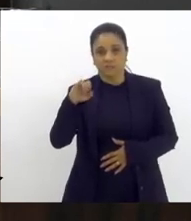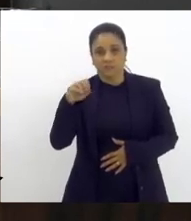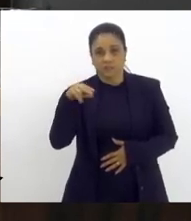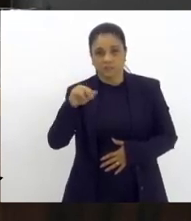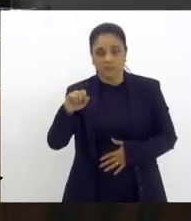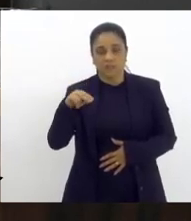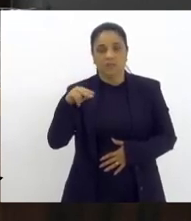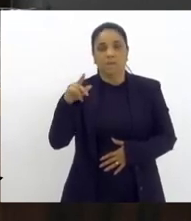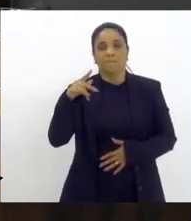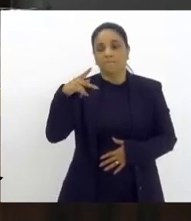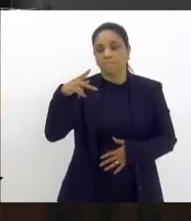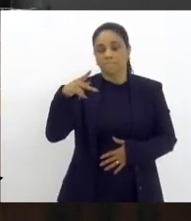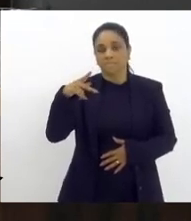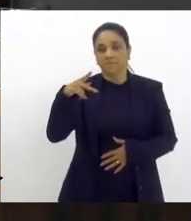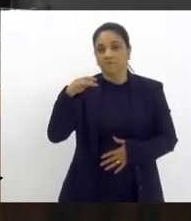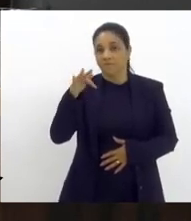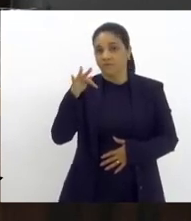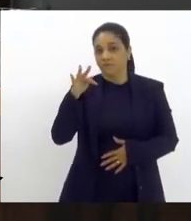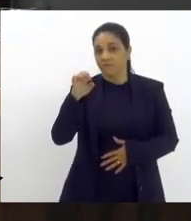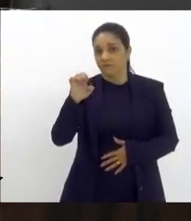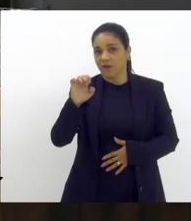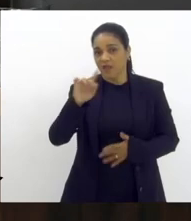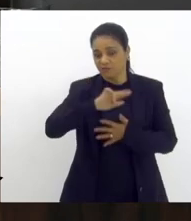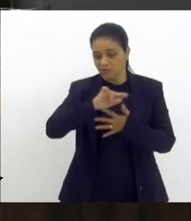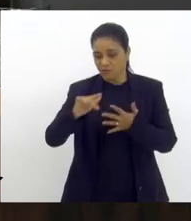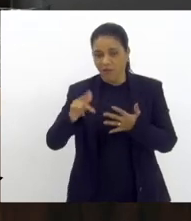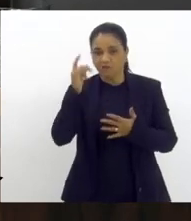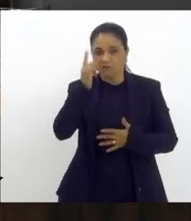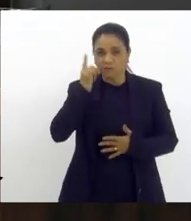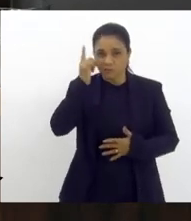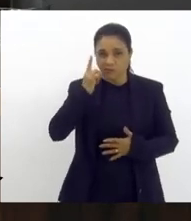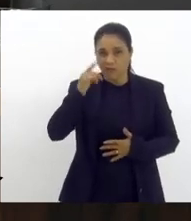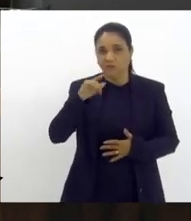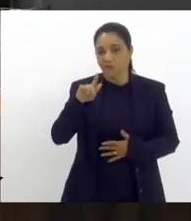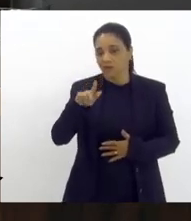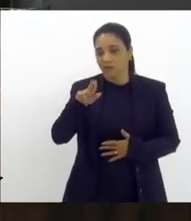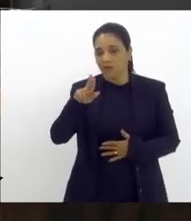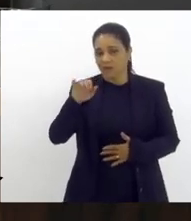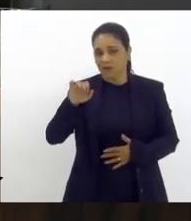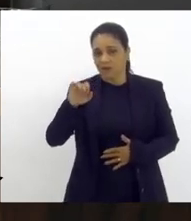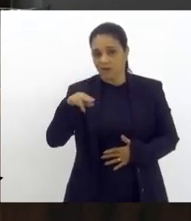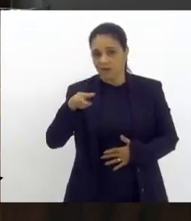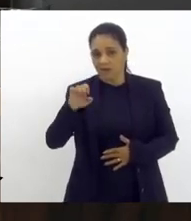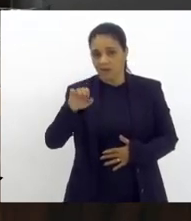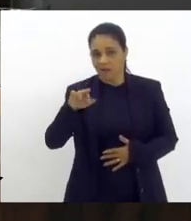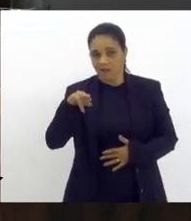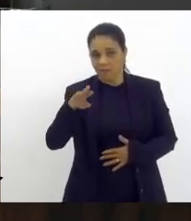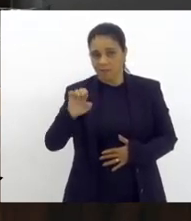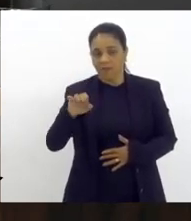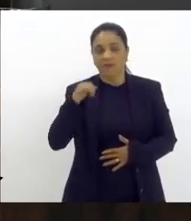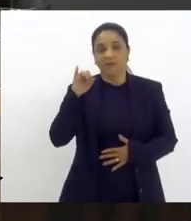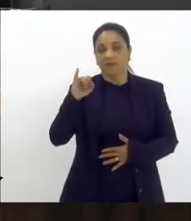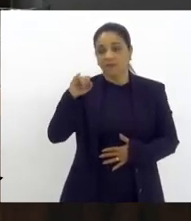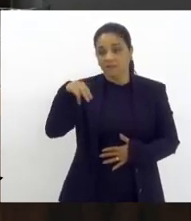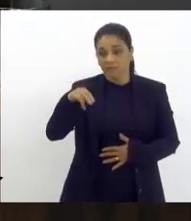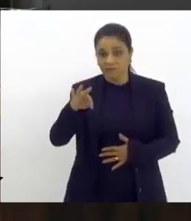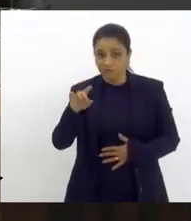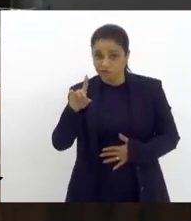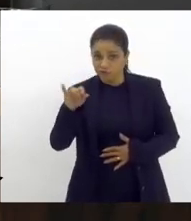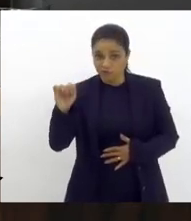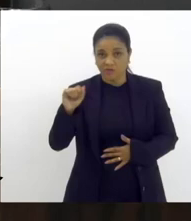Pacheco Deputado Deputado Gisele Monteiro Deputado Guilherme Deputado da Índia melão